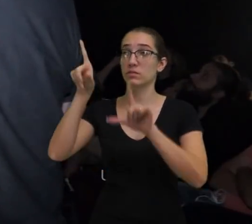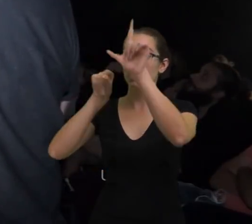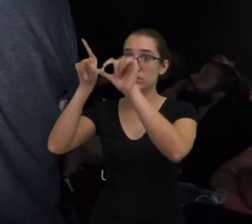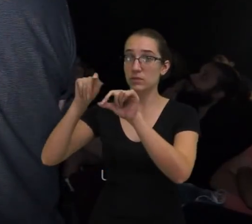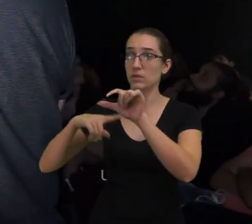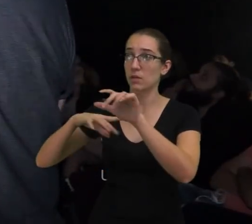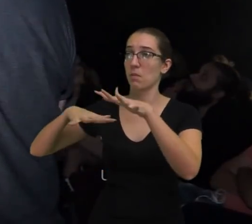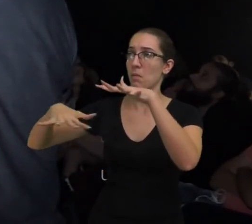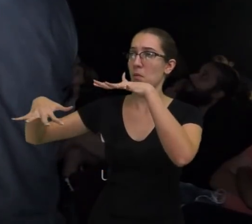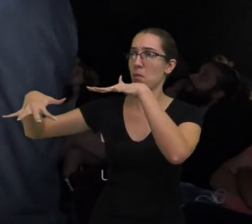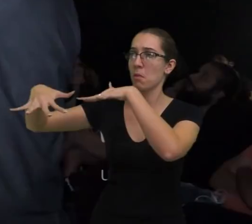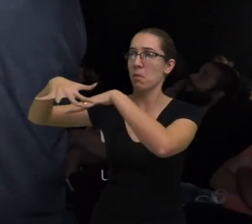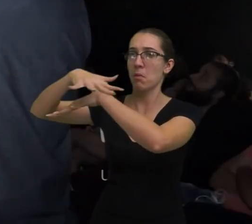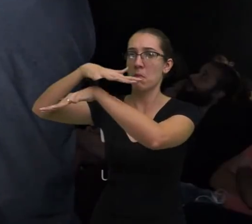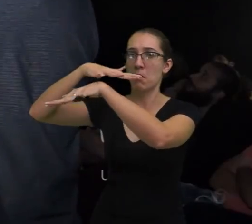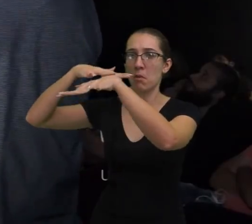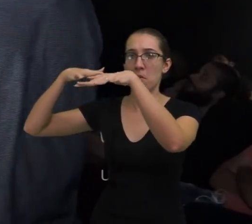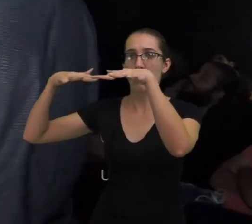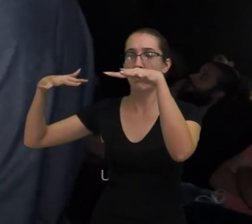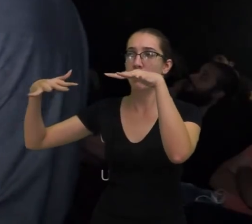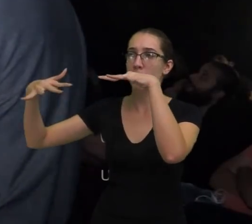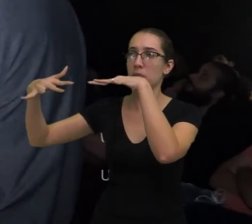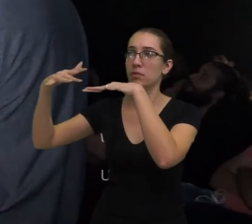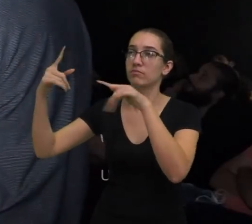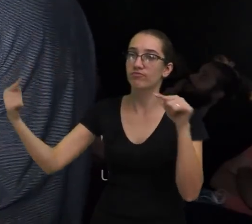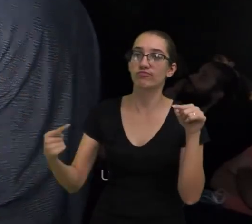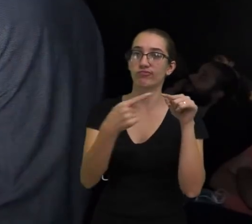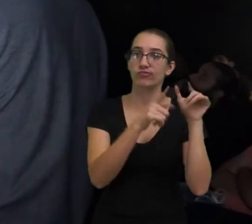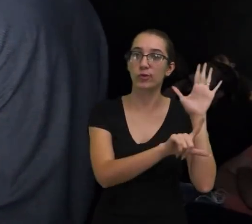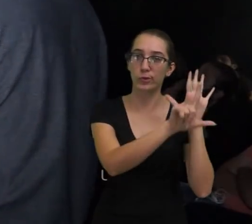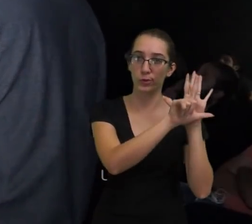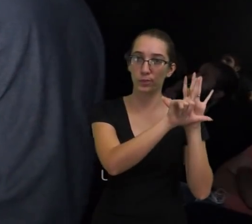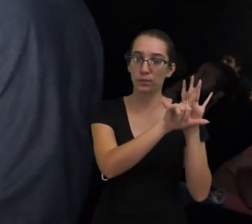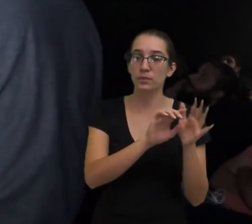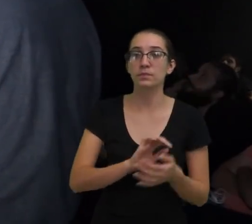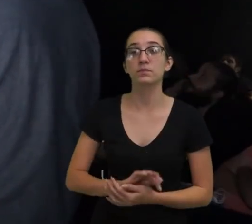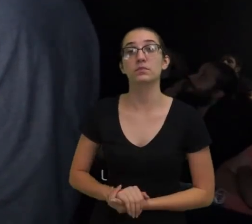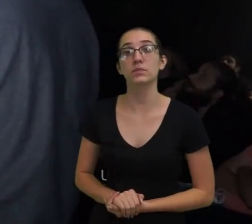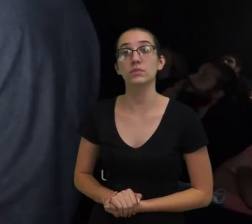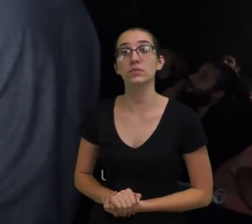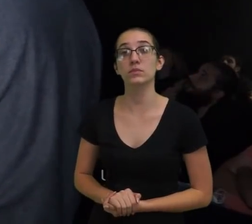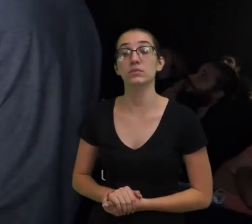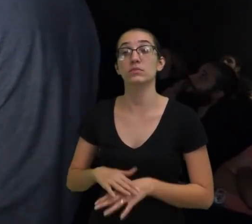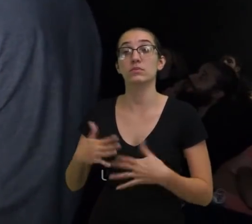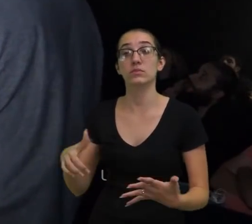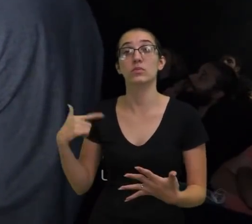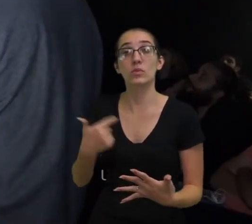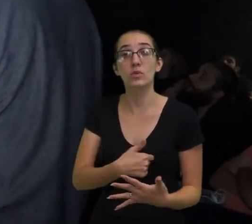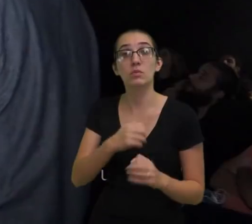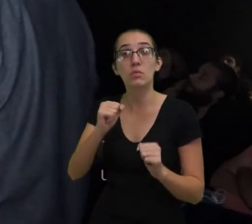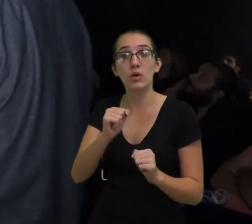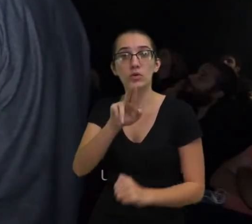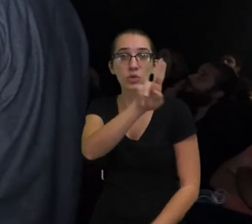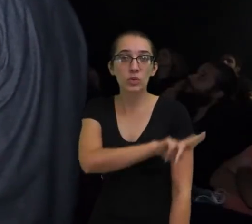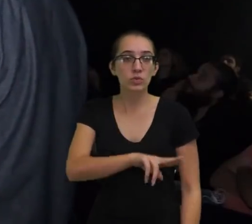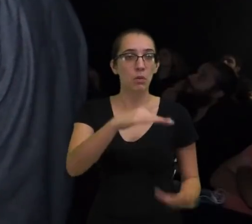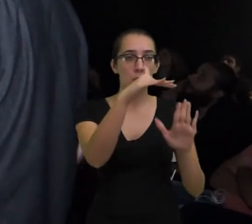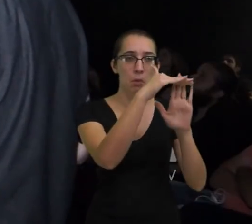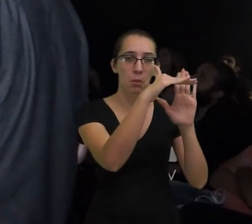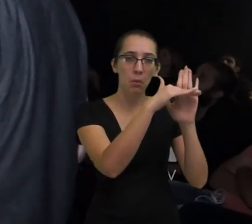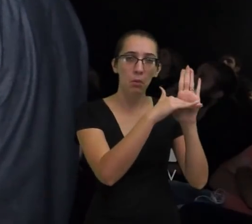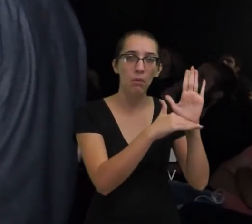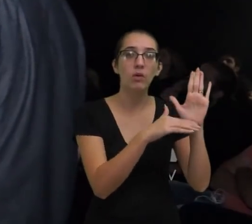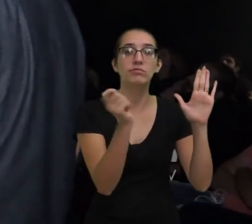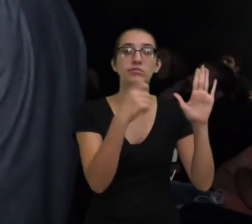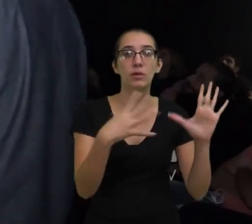as leis de Kepler, tá? Então a gente pode usar essas leis de Kepler para calcular a massa do objeto que essas